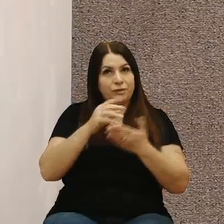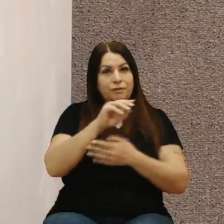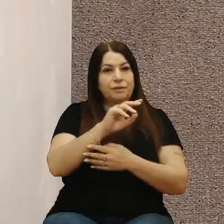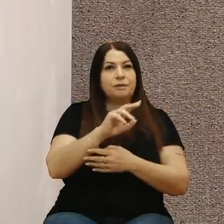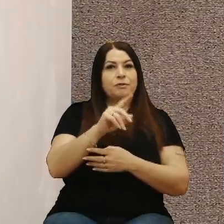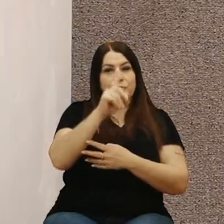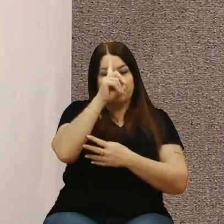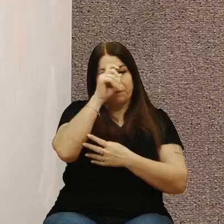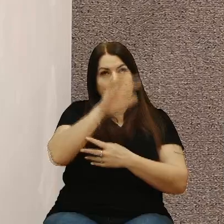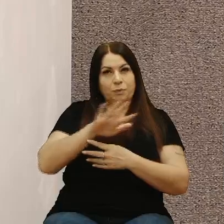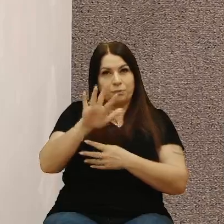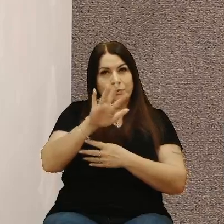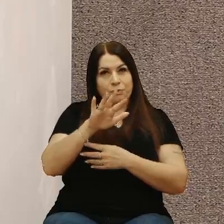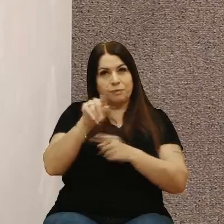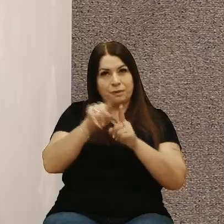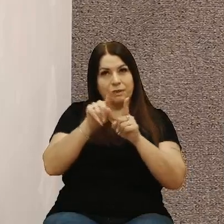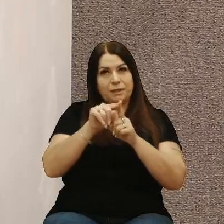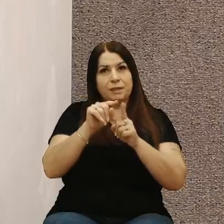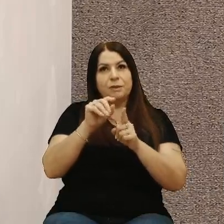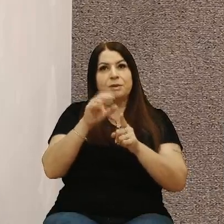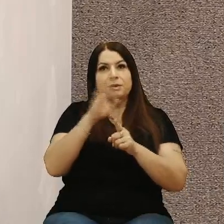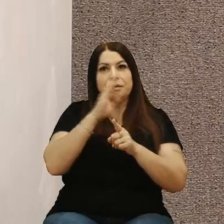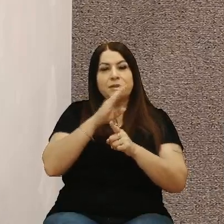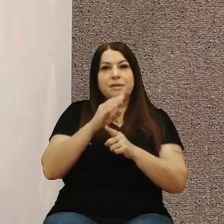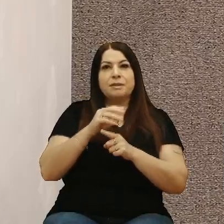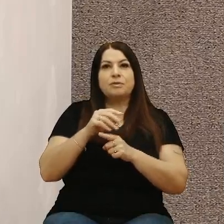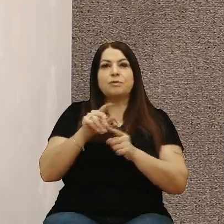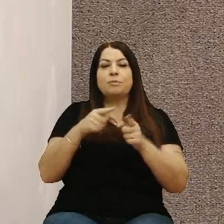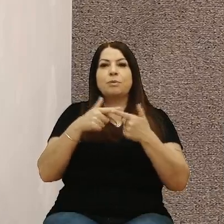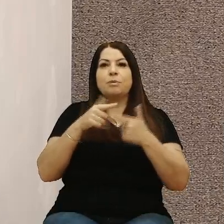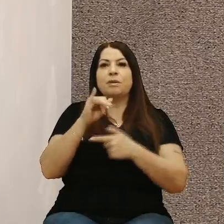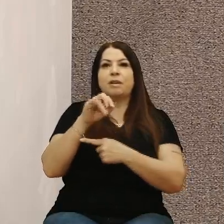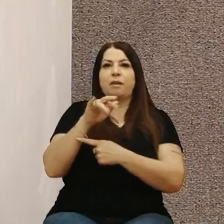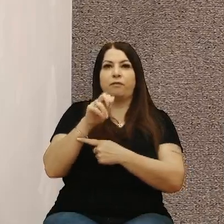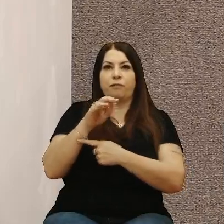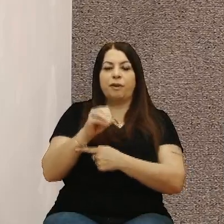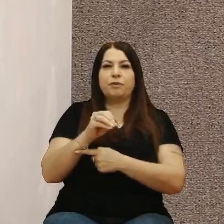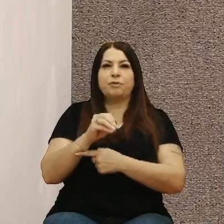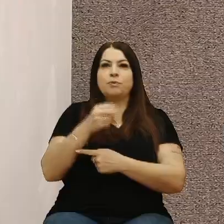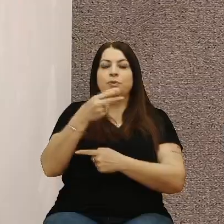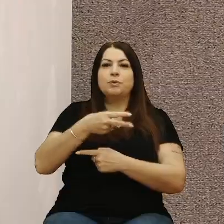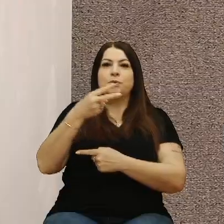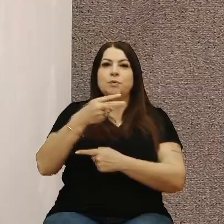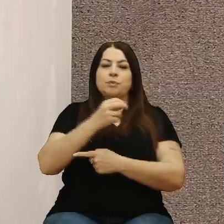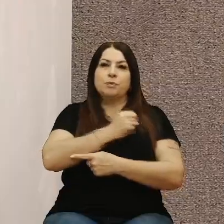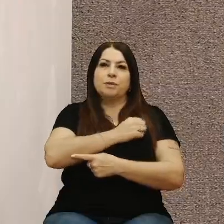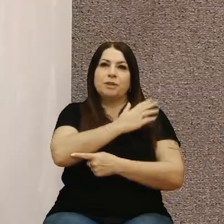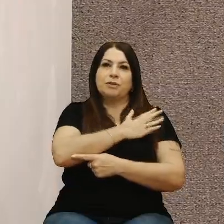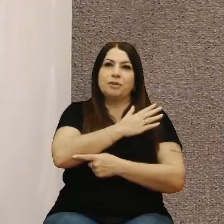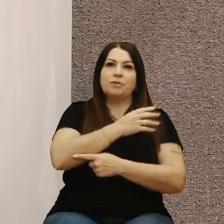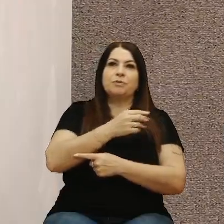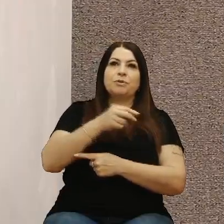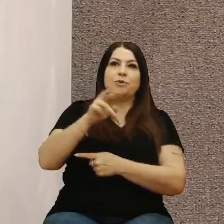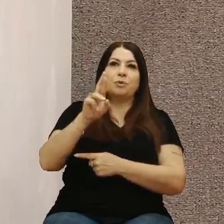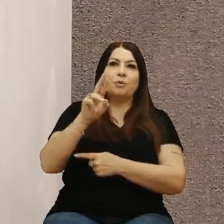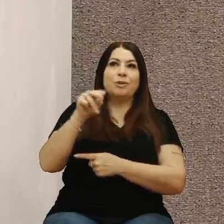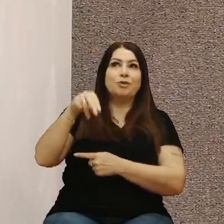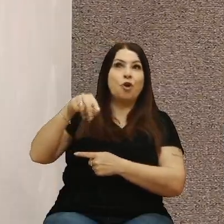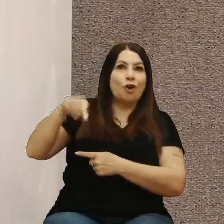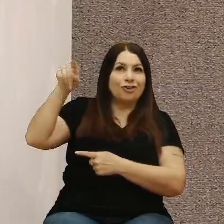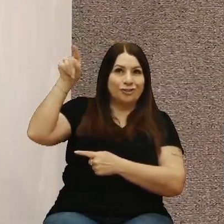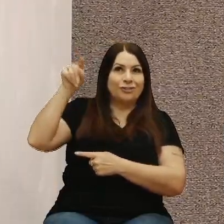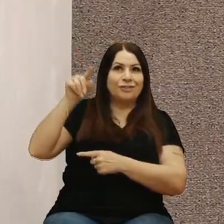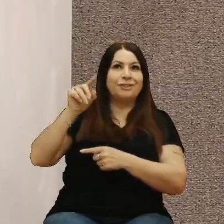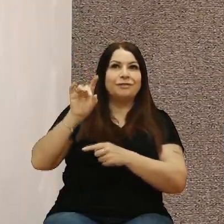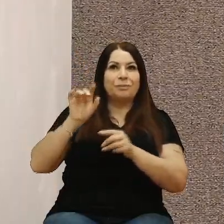no pronto-socorro, resolvendo uma situação de infarto de um segundo sargento lá do Rio Grande do Norte, que vem passar férias aqui na nossa região, especialmente em